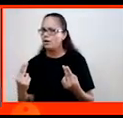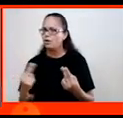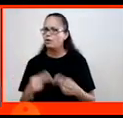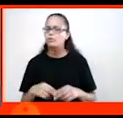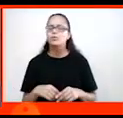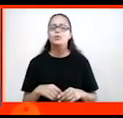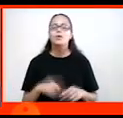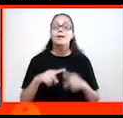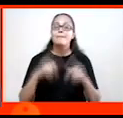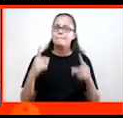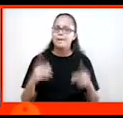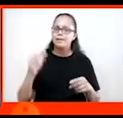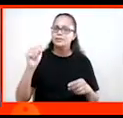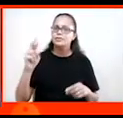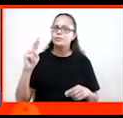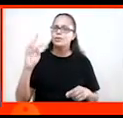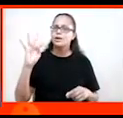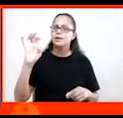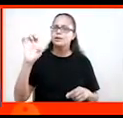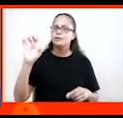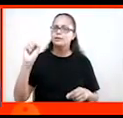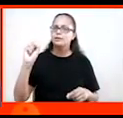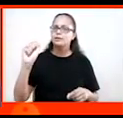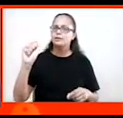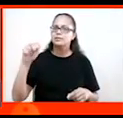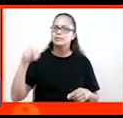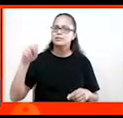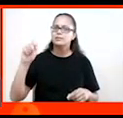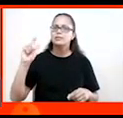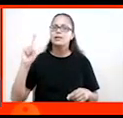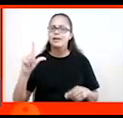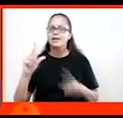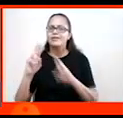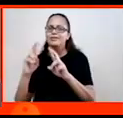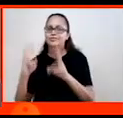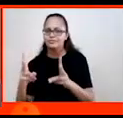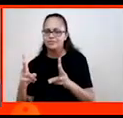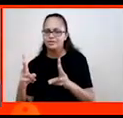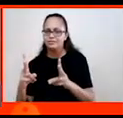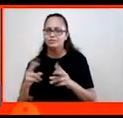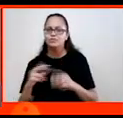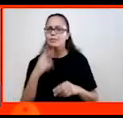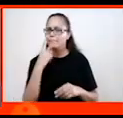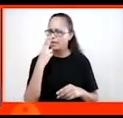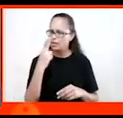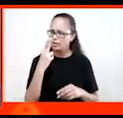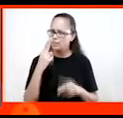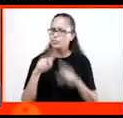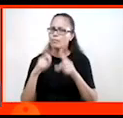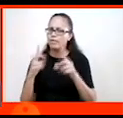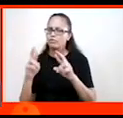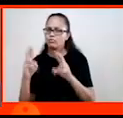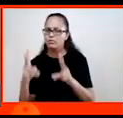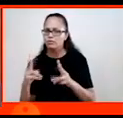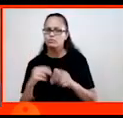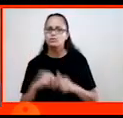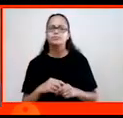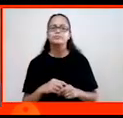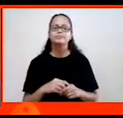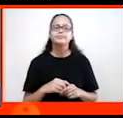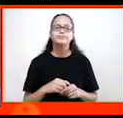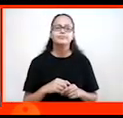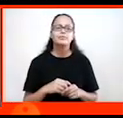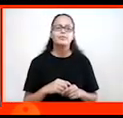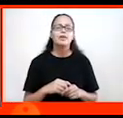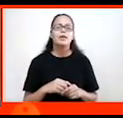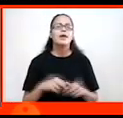uma pequena diferença aí, mas ainda assim muito parecidos, certo? A produção no modo artesanal ela é pequena